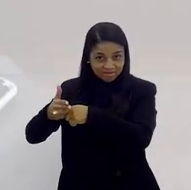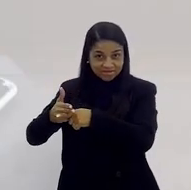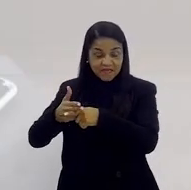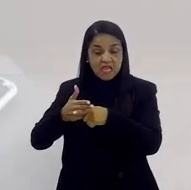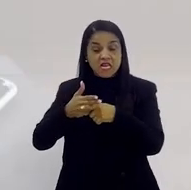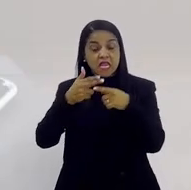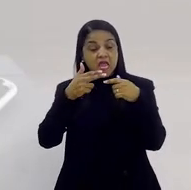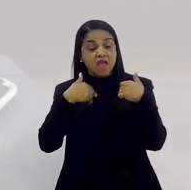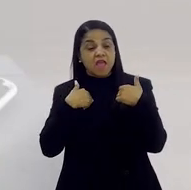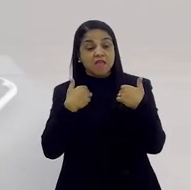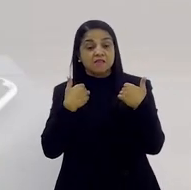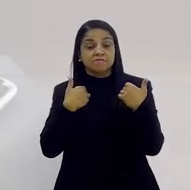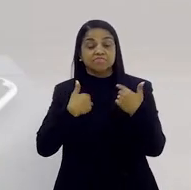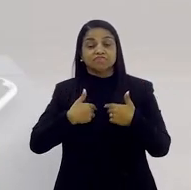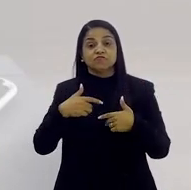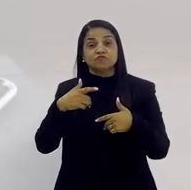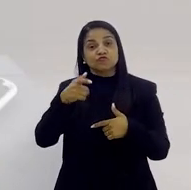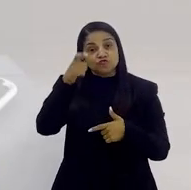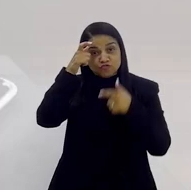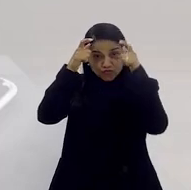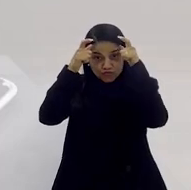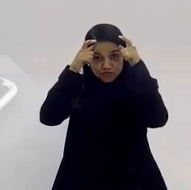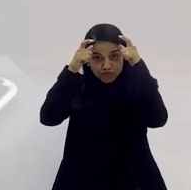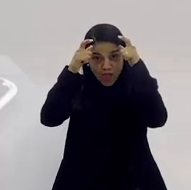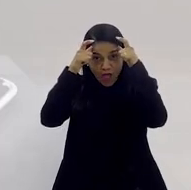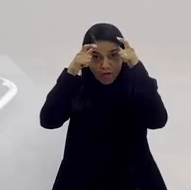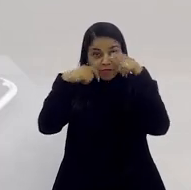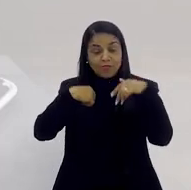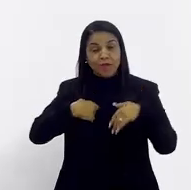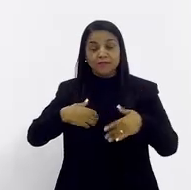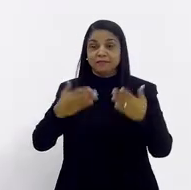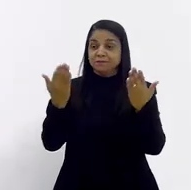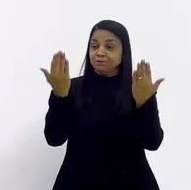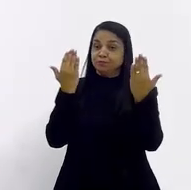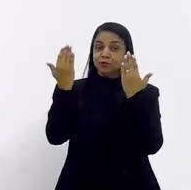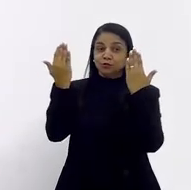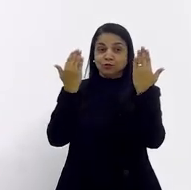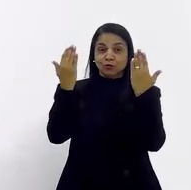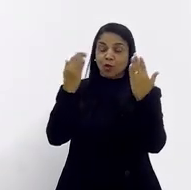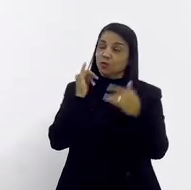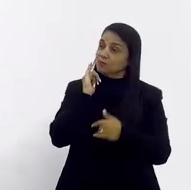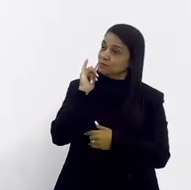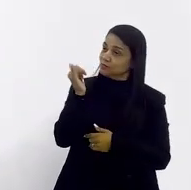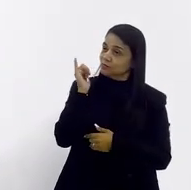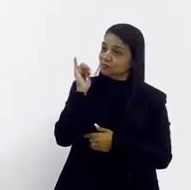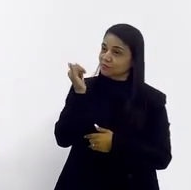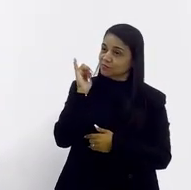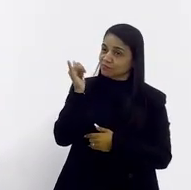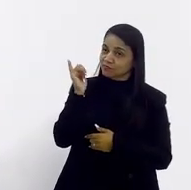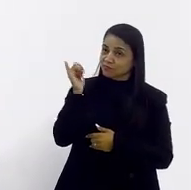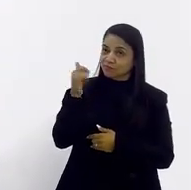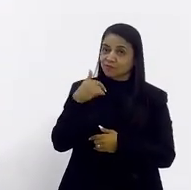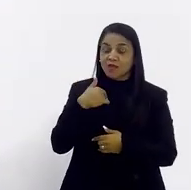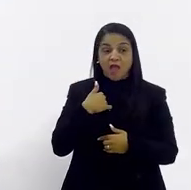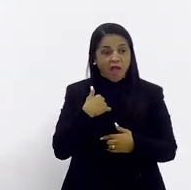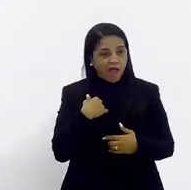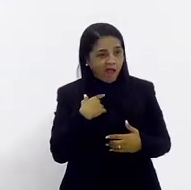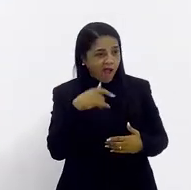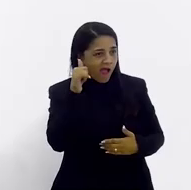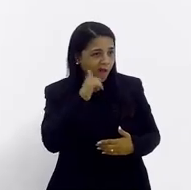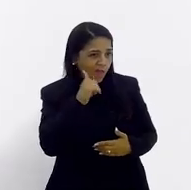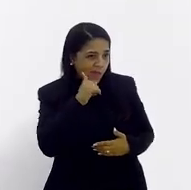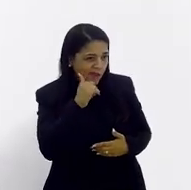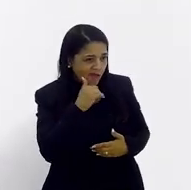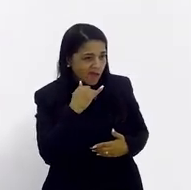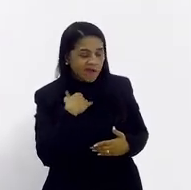ele faz porque ele ele tem características humanas ele tem que contar para analista que ele é o diabo e a mulher